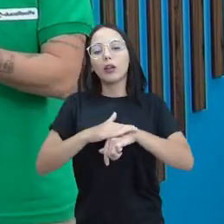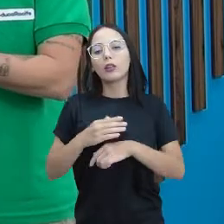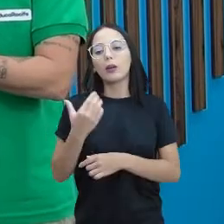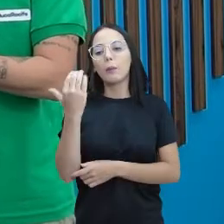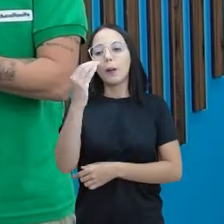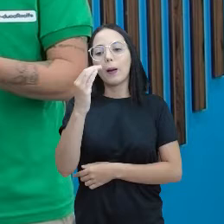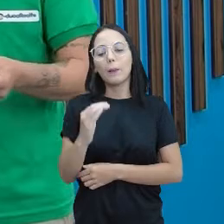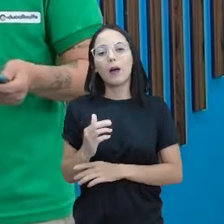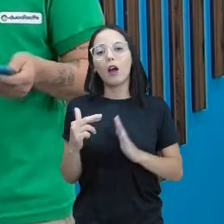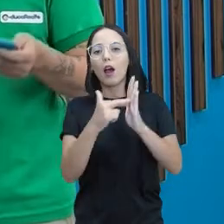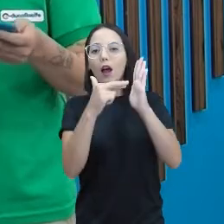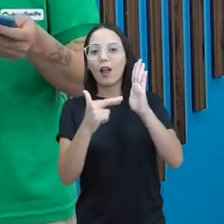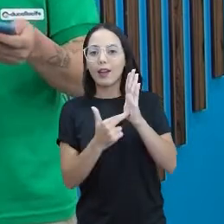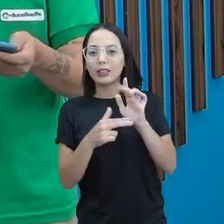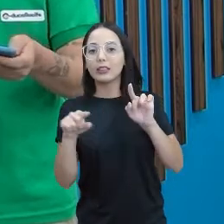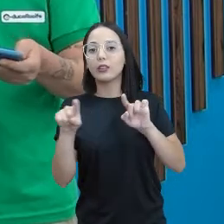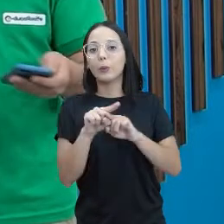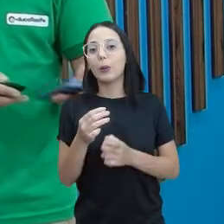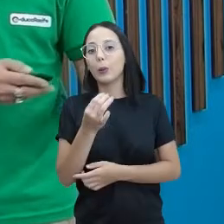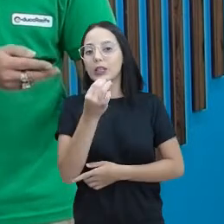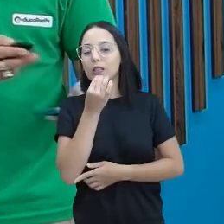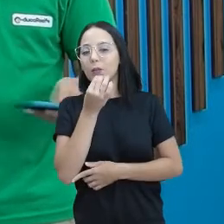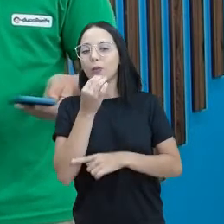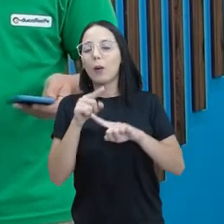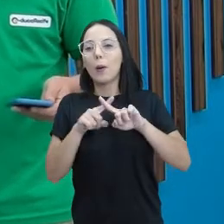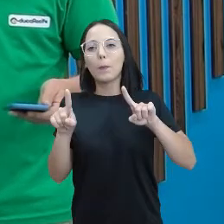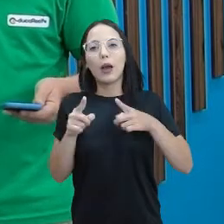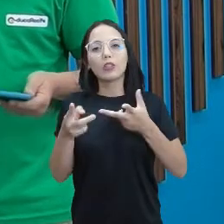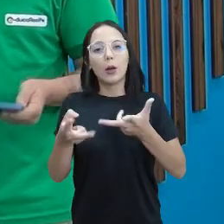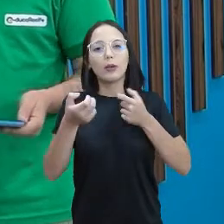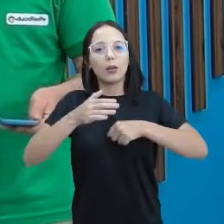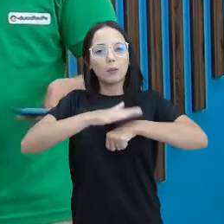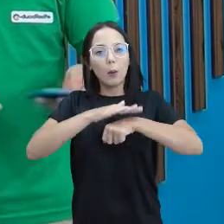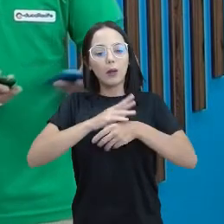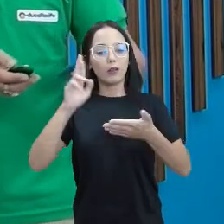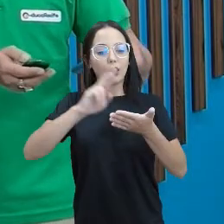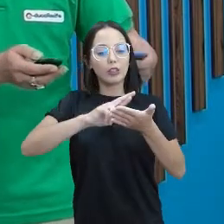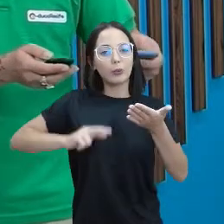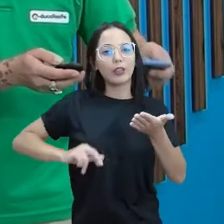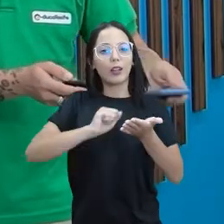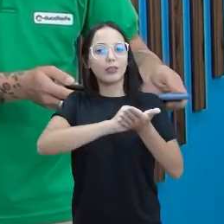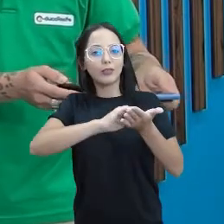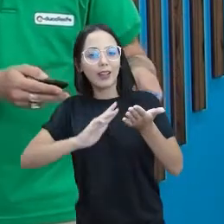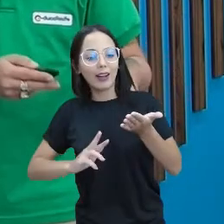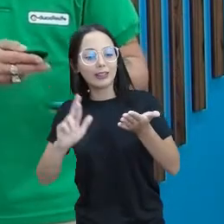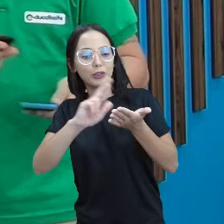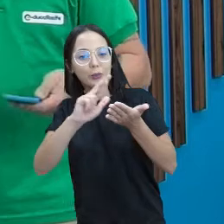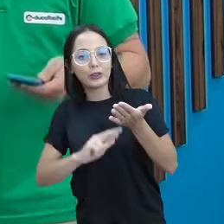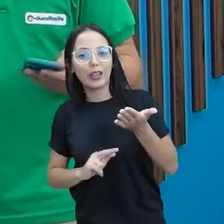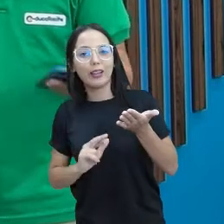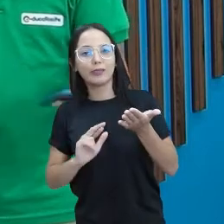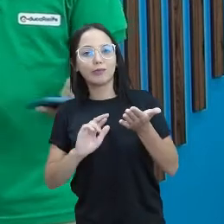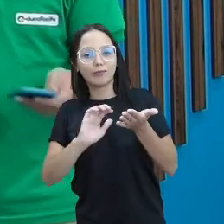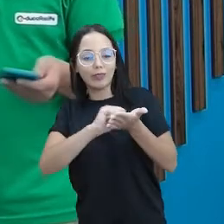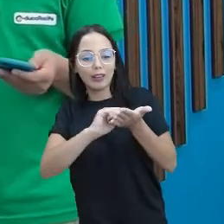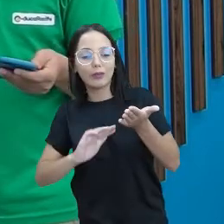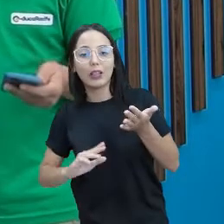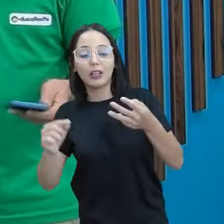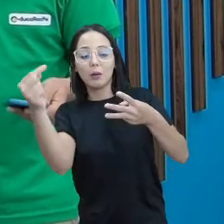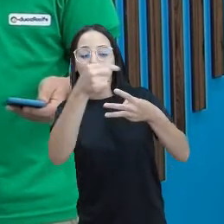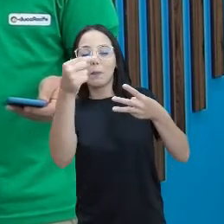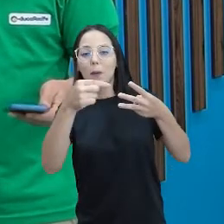coloca essa regra e bota um exemplo. Mas a gente percebe que na hora das atividades, na hora dos exercícios, geralmente são essas